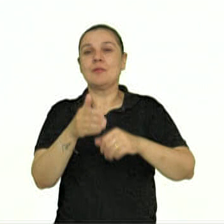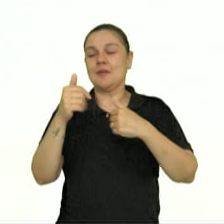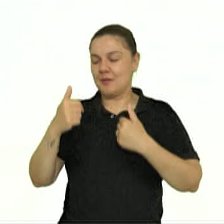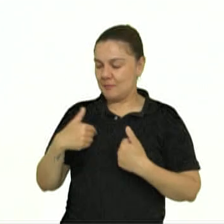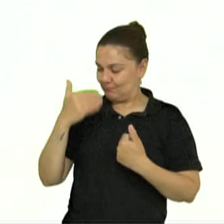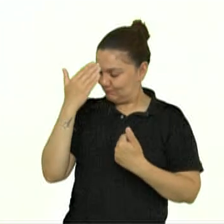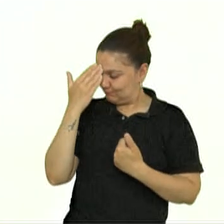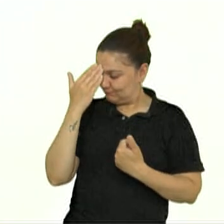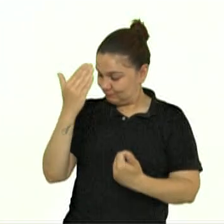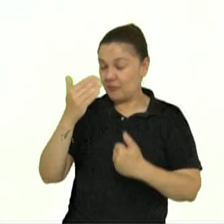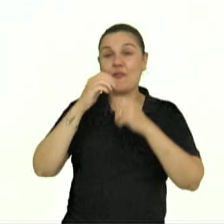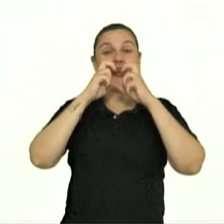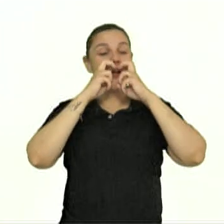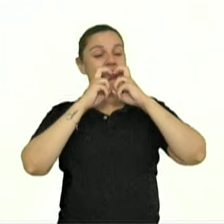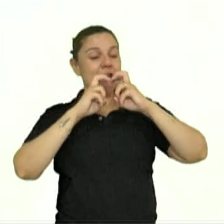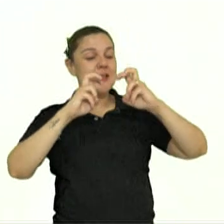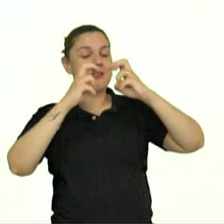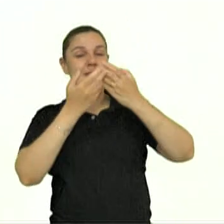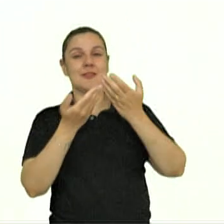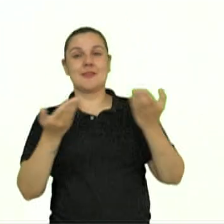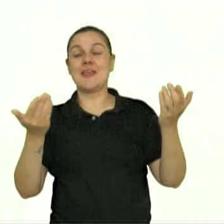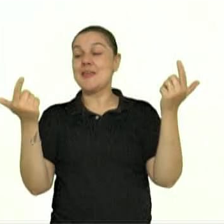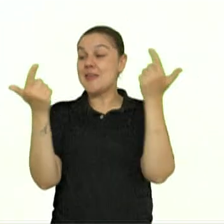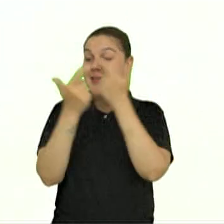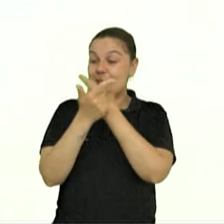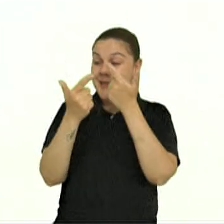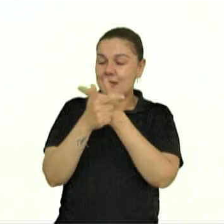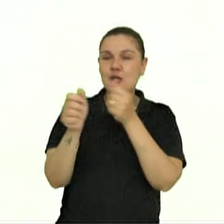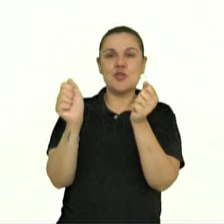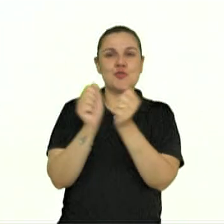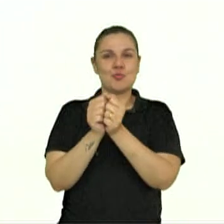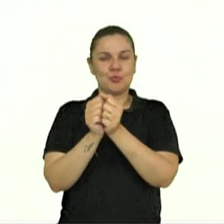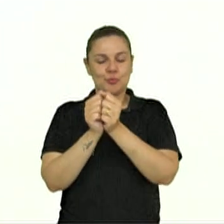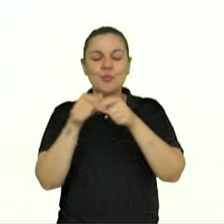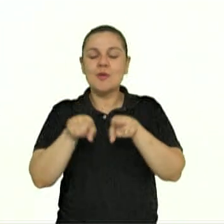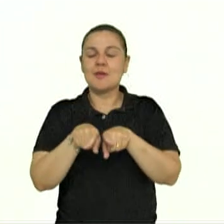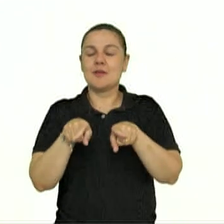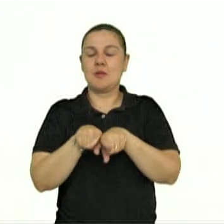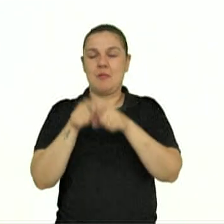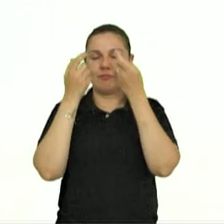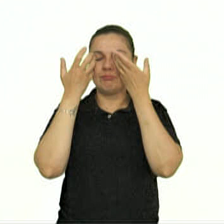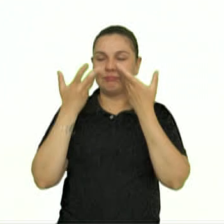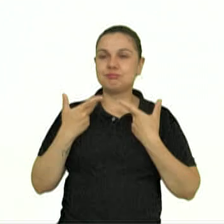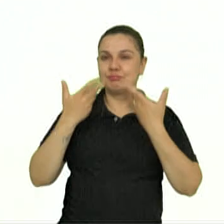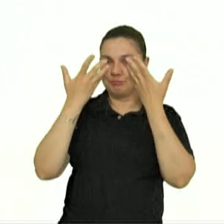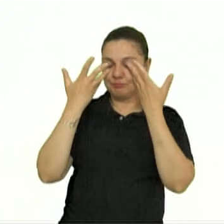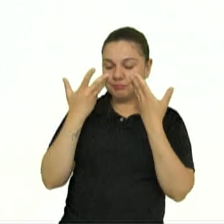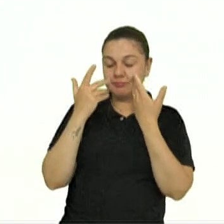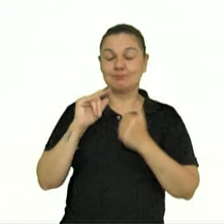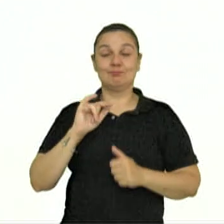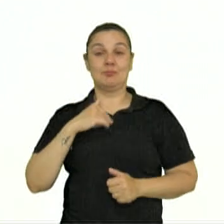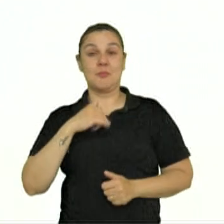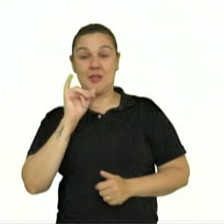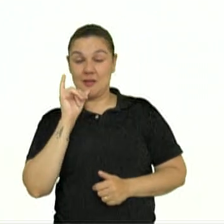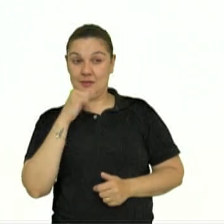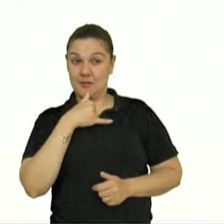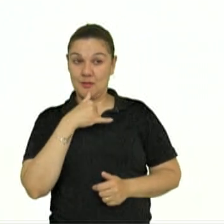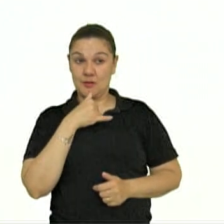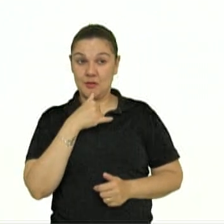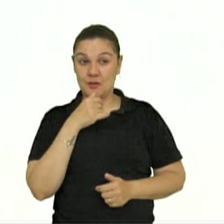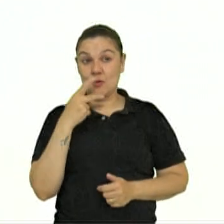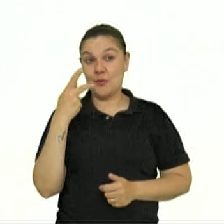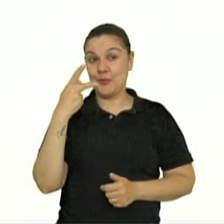de espalhar meu canto, e rir meu riso e derramar meu pranto, ao seu pesar ou